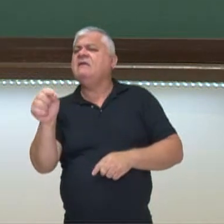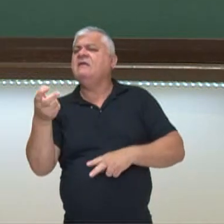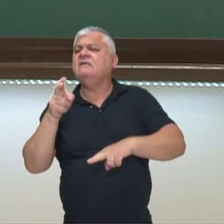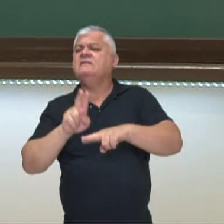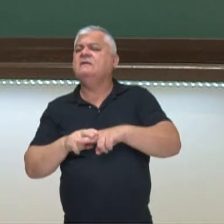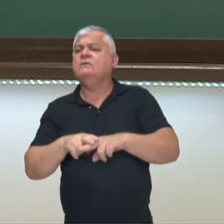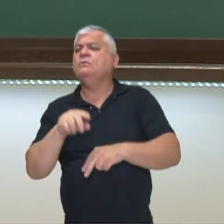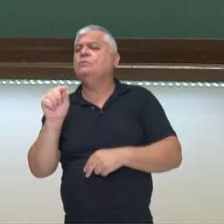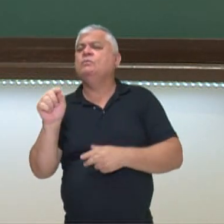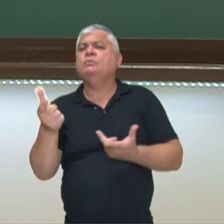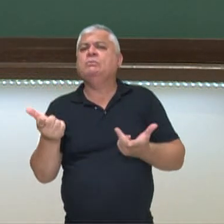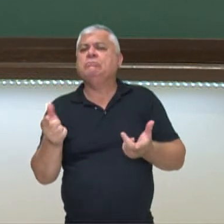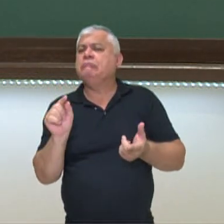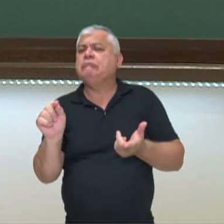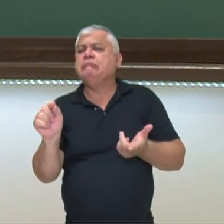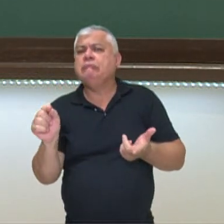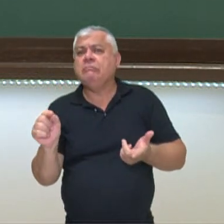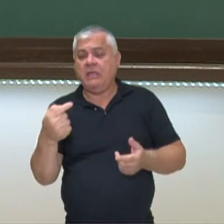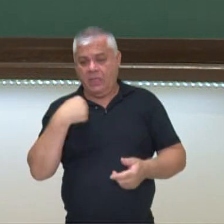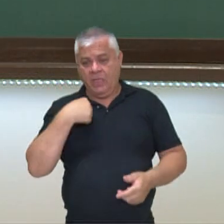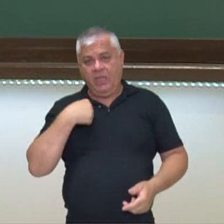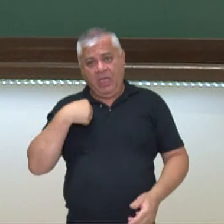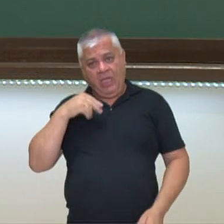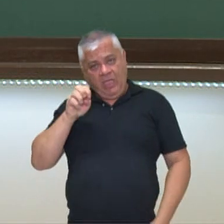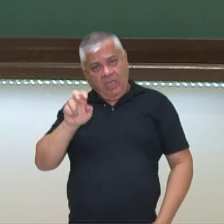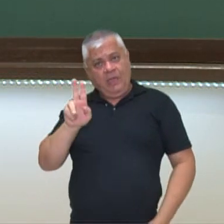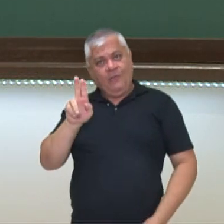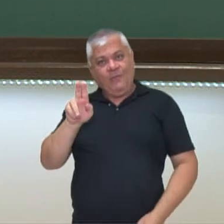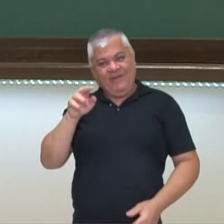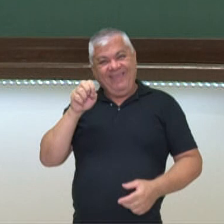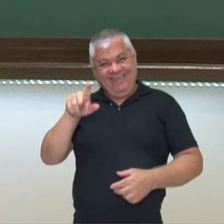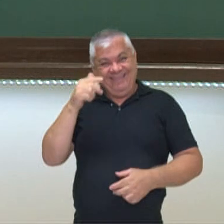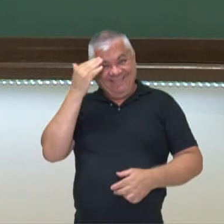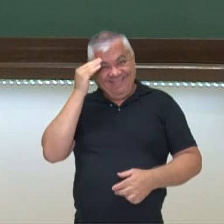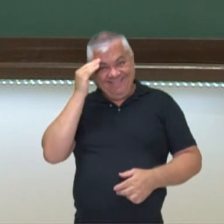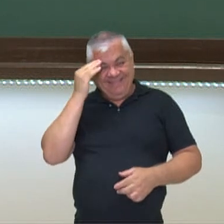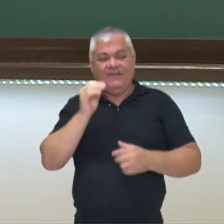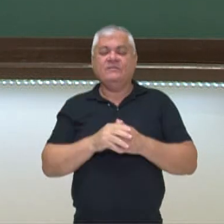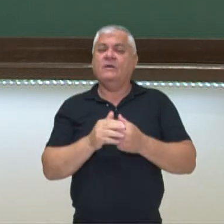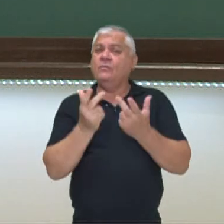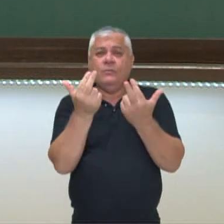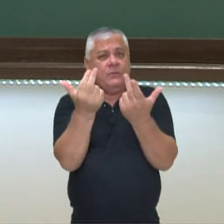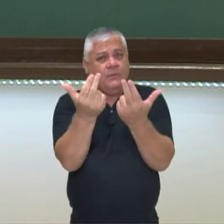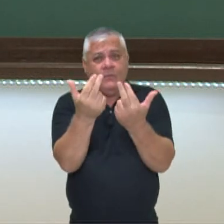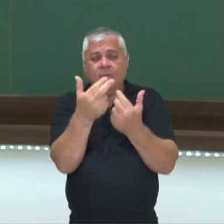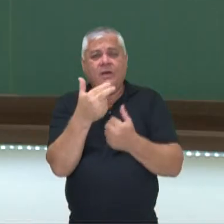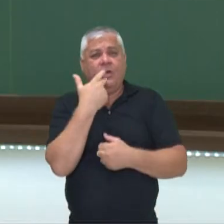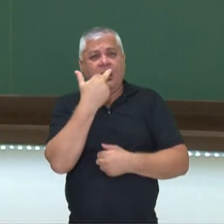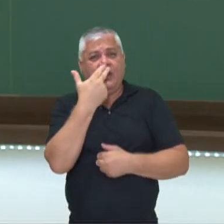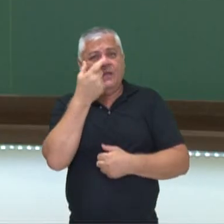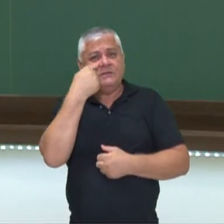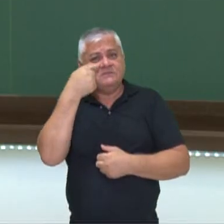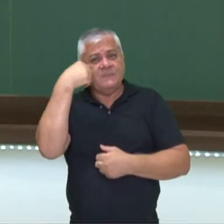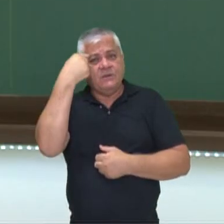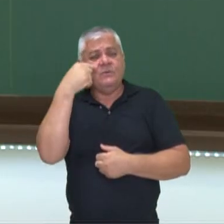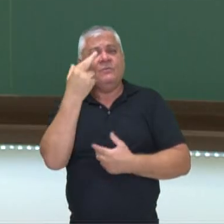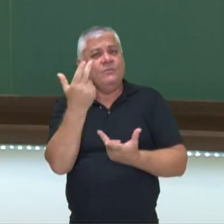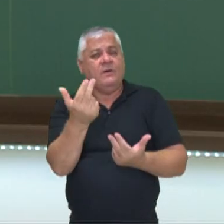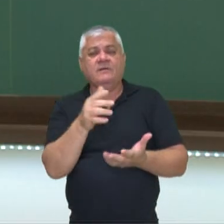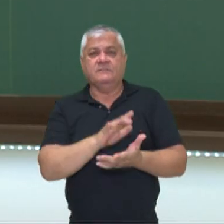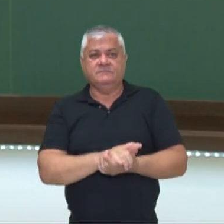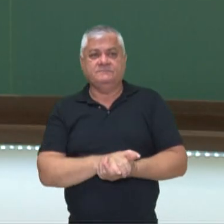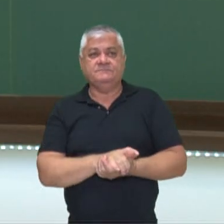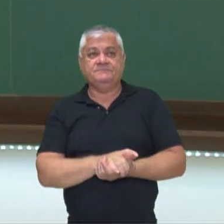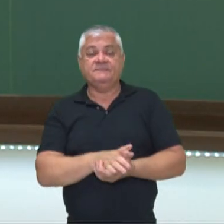verbo. Sentei quem? Eu. Então, eu estou omitindo a mesma coisa em espanhol. Olha aqui um exemplo. Se